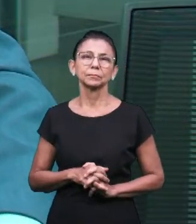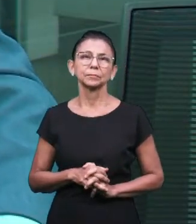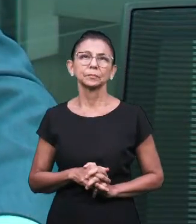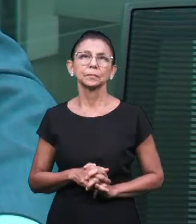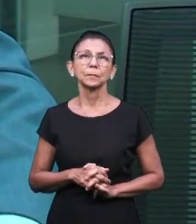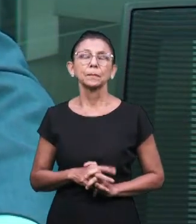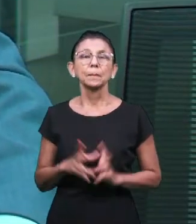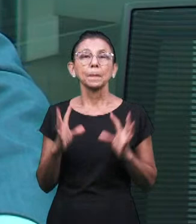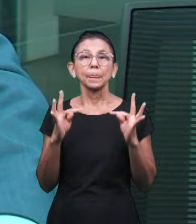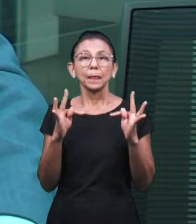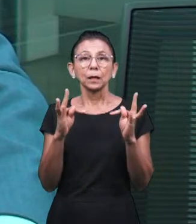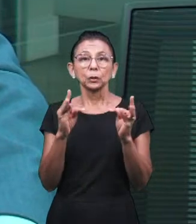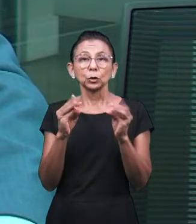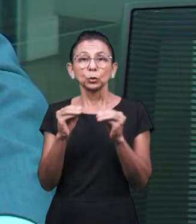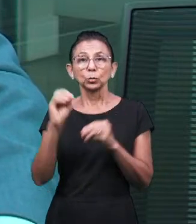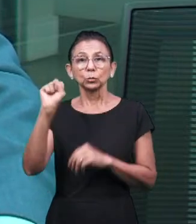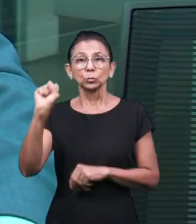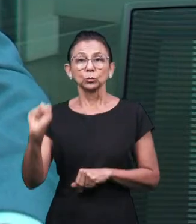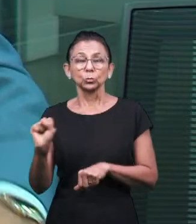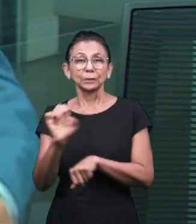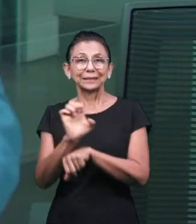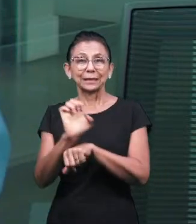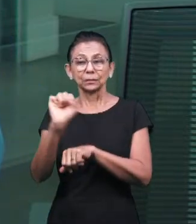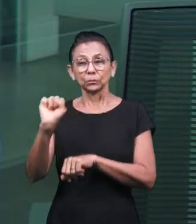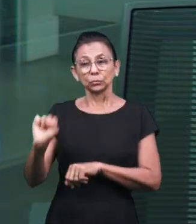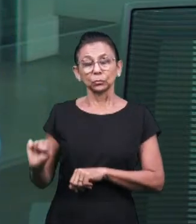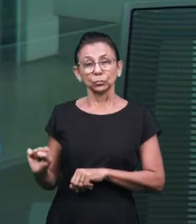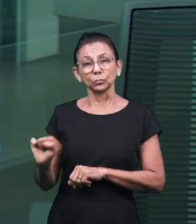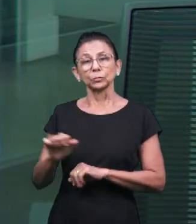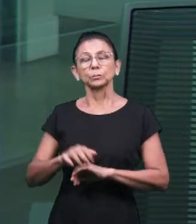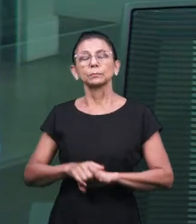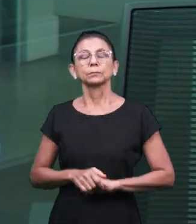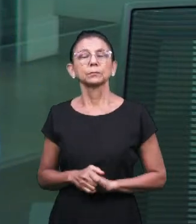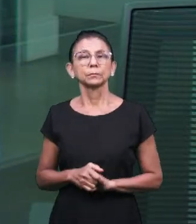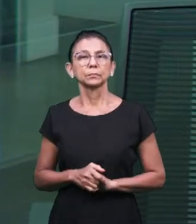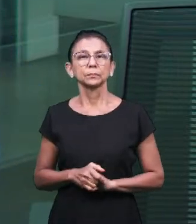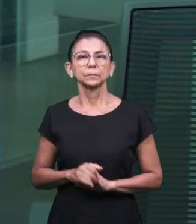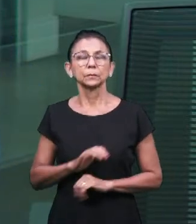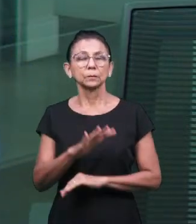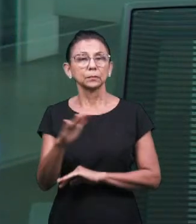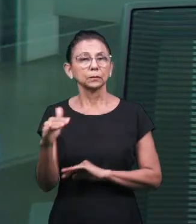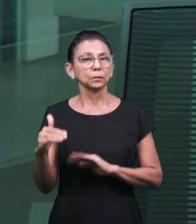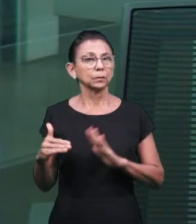tínhamos todo o sul do estado. E todo o sul do estado era